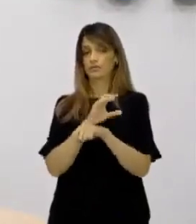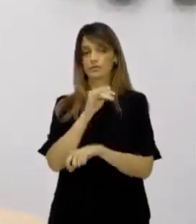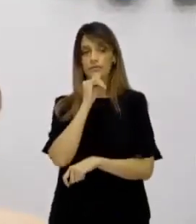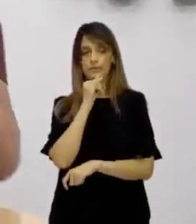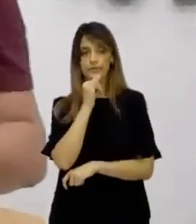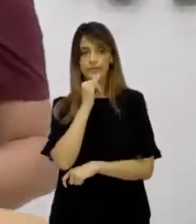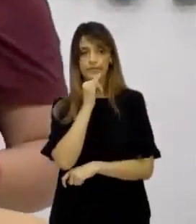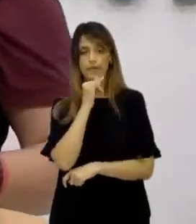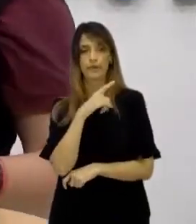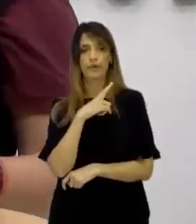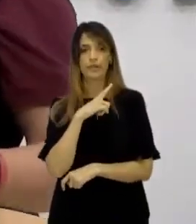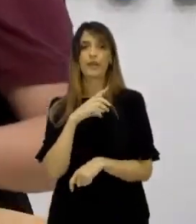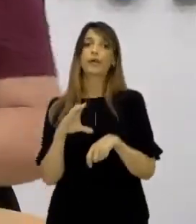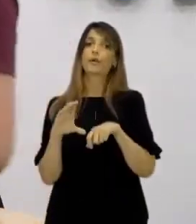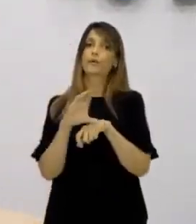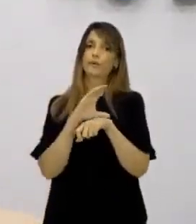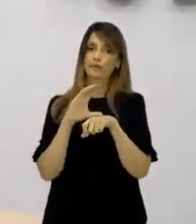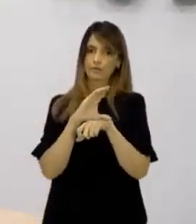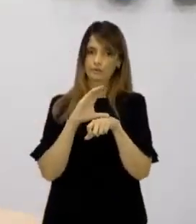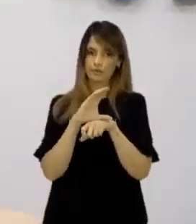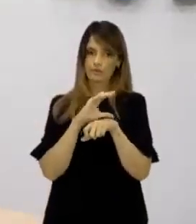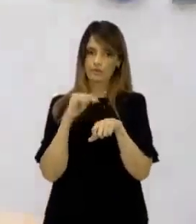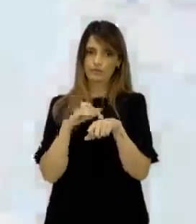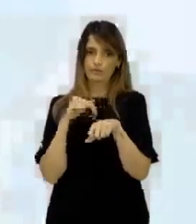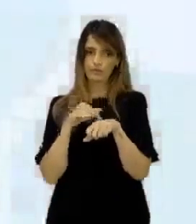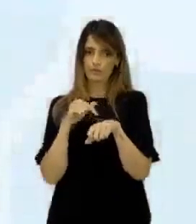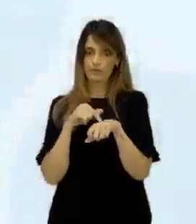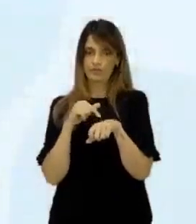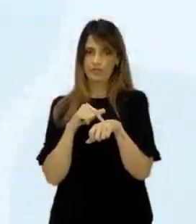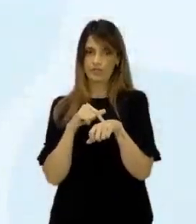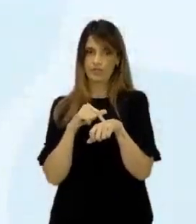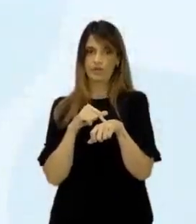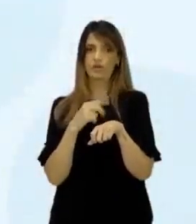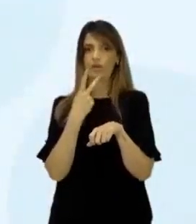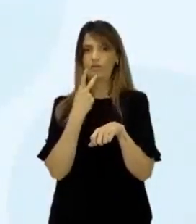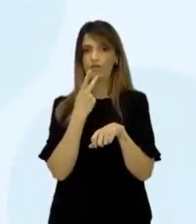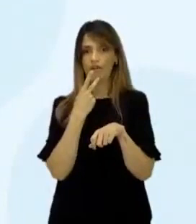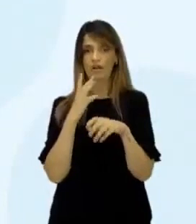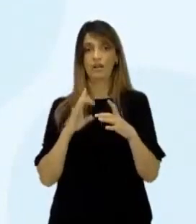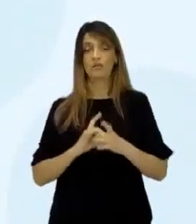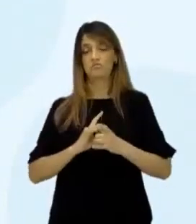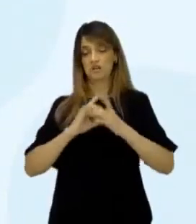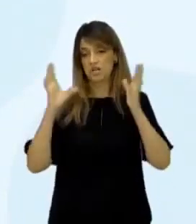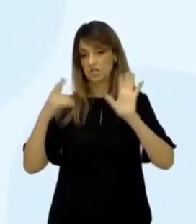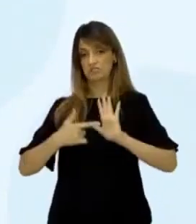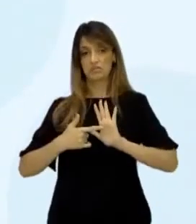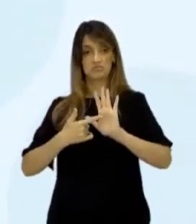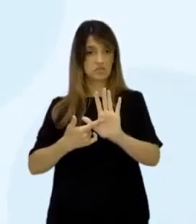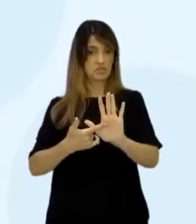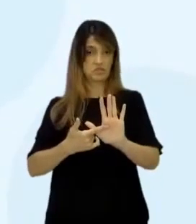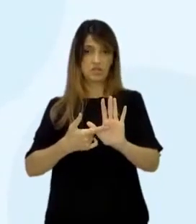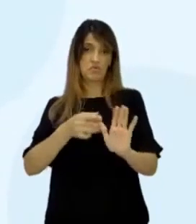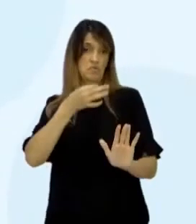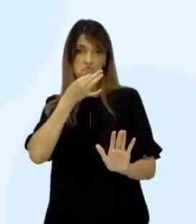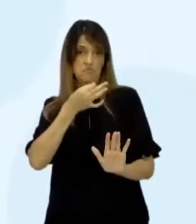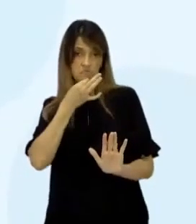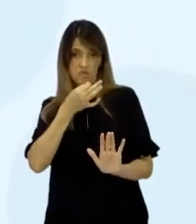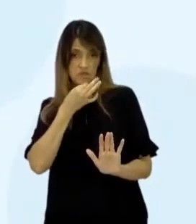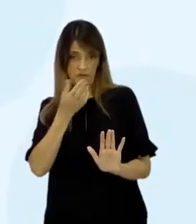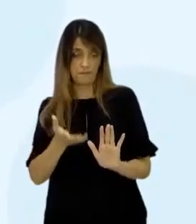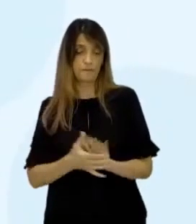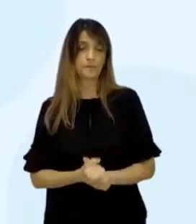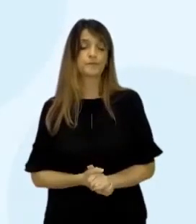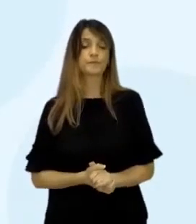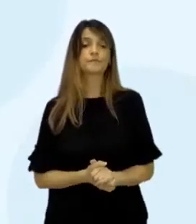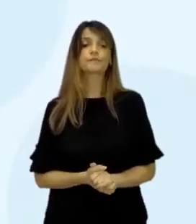tem aí a nossa Constituição, né, a parte que fala sobre liberdade de manifestação do pensamento, e aí o que ele fala?